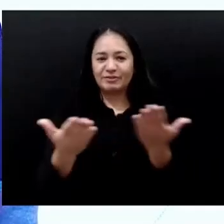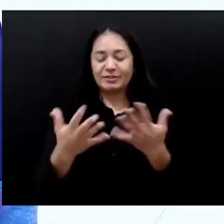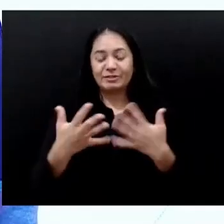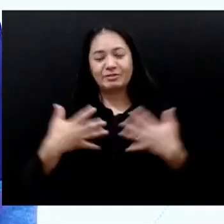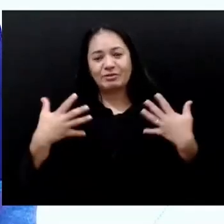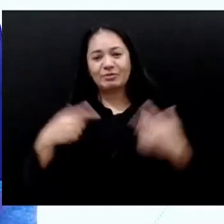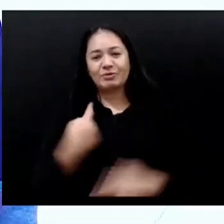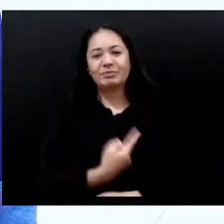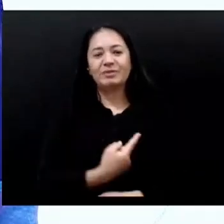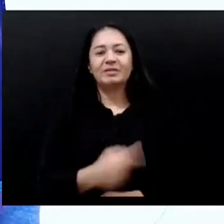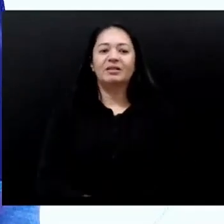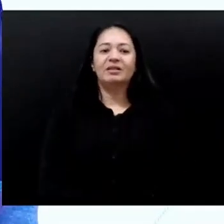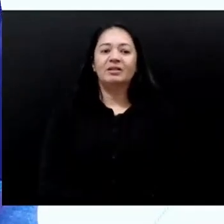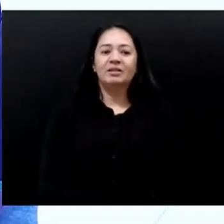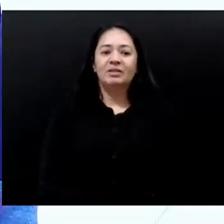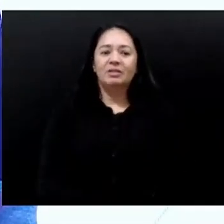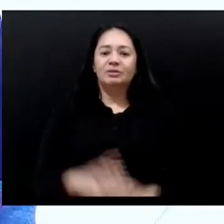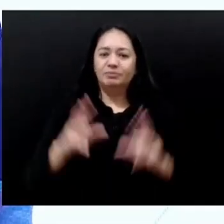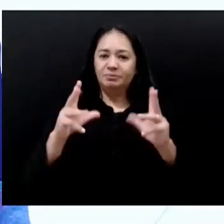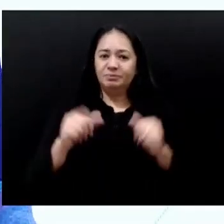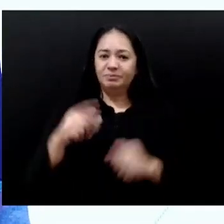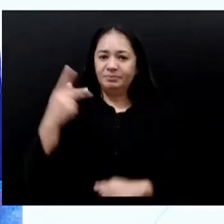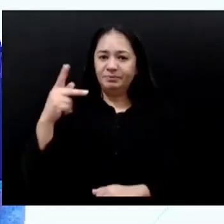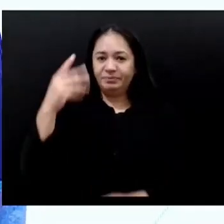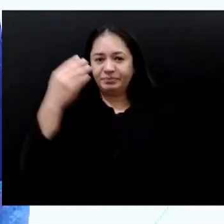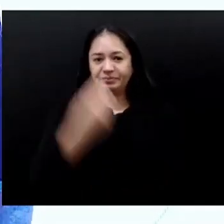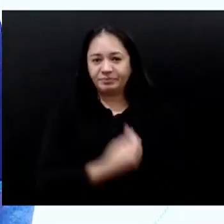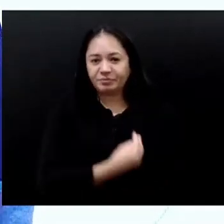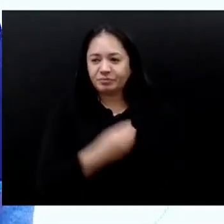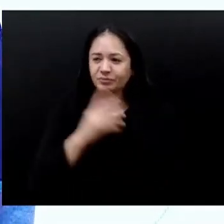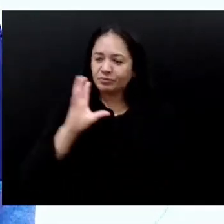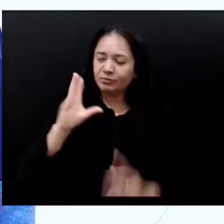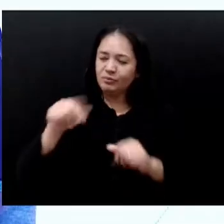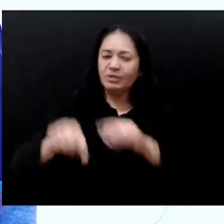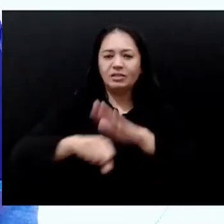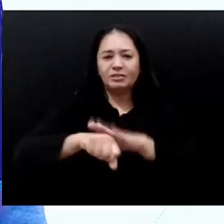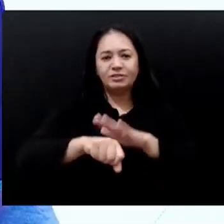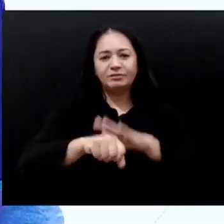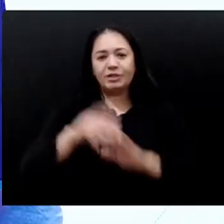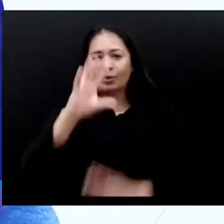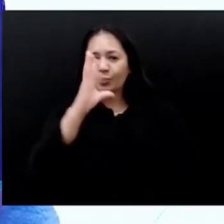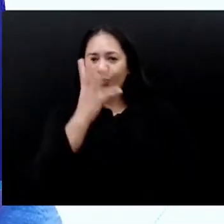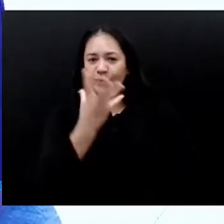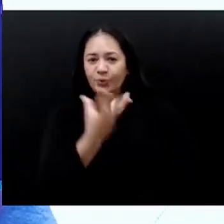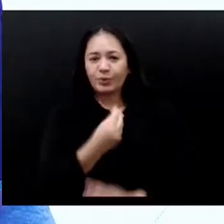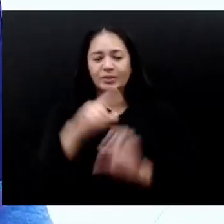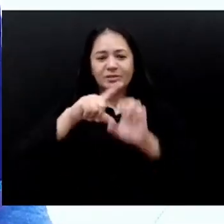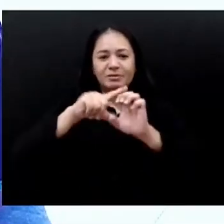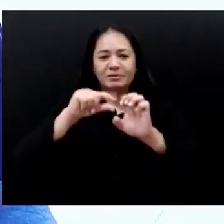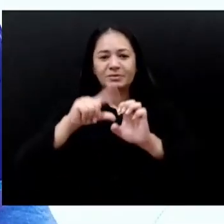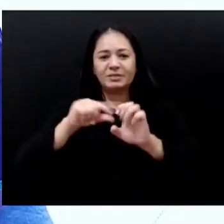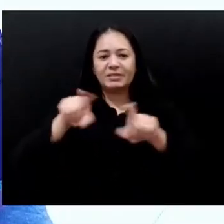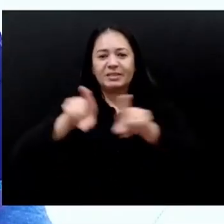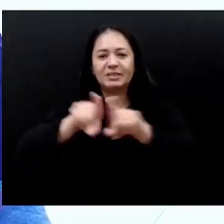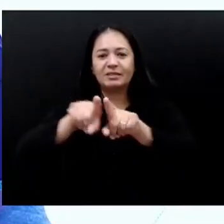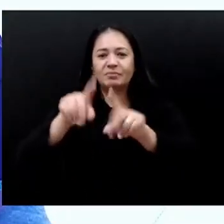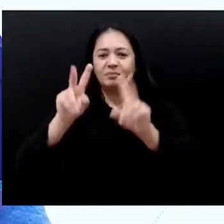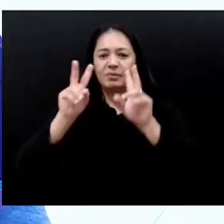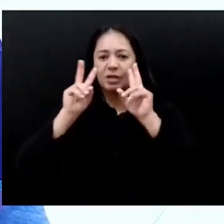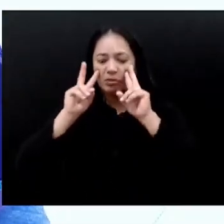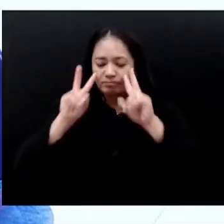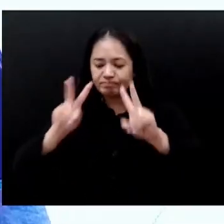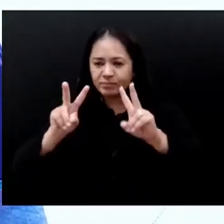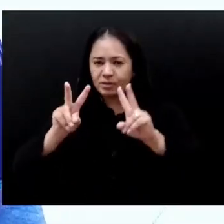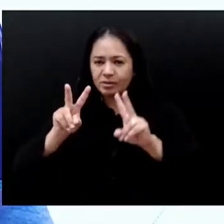toda a sua trajetória, por tudo que você vai fazer, esse seu espírito empreendedor e esse seu olhar afiado, né, de